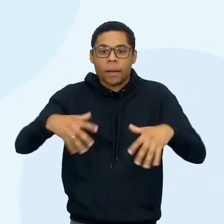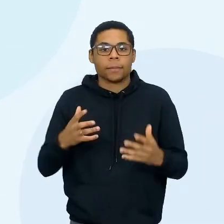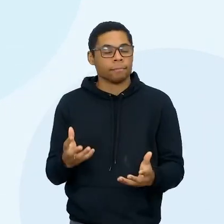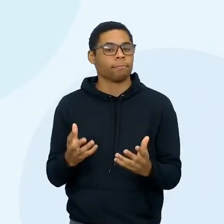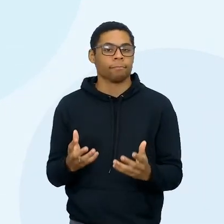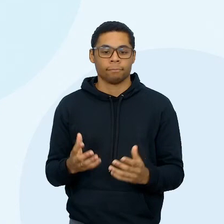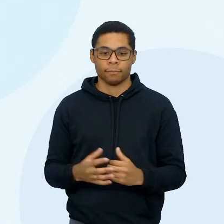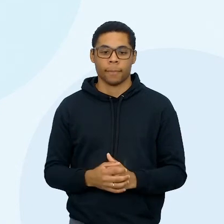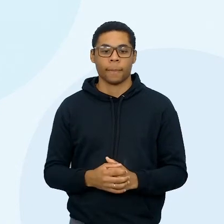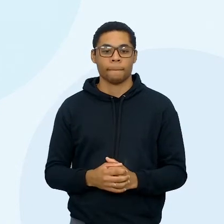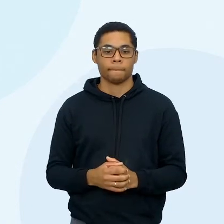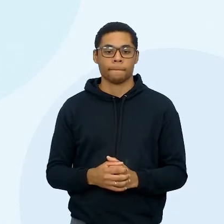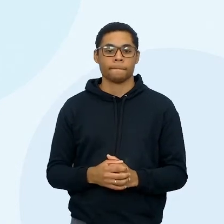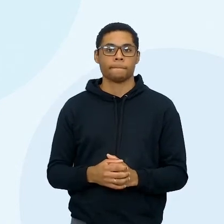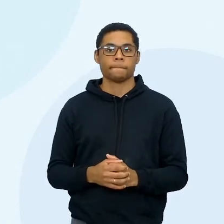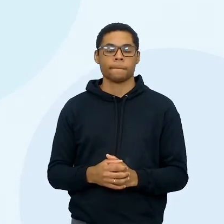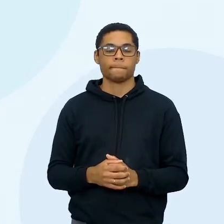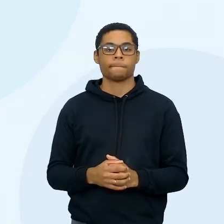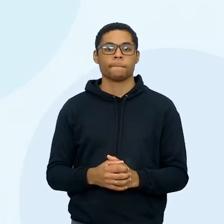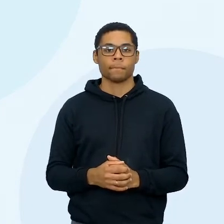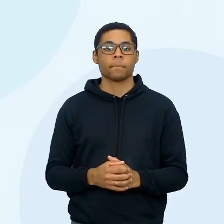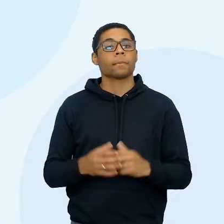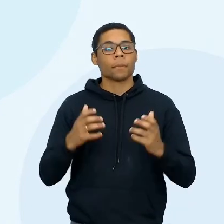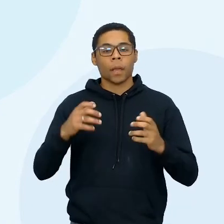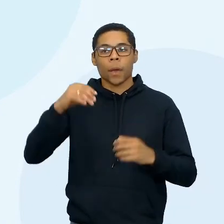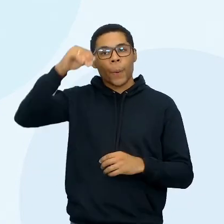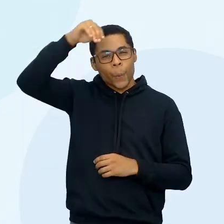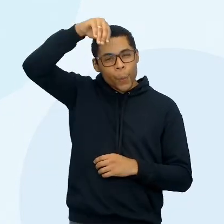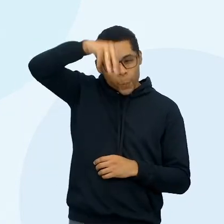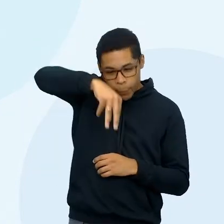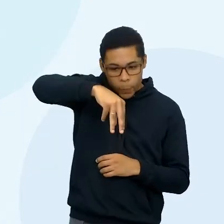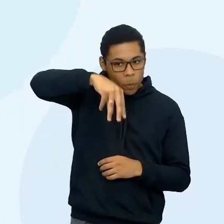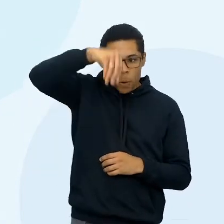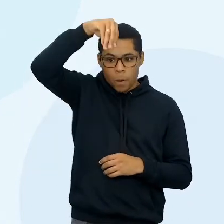espalhe, ou seja, que ela sofra uma dispersão